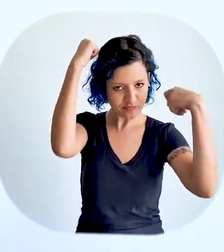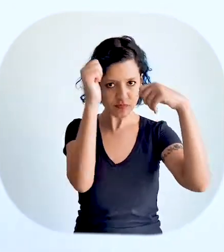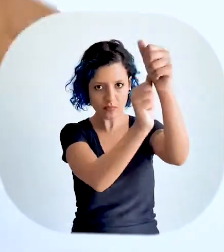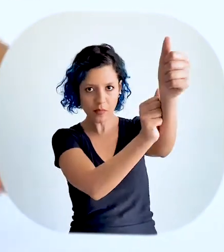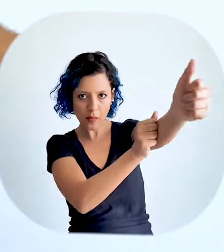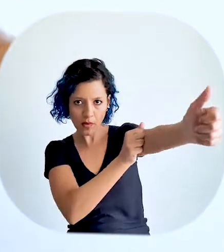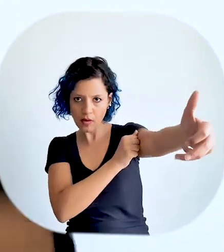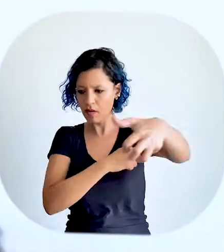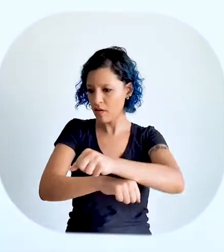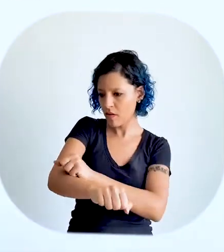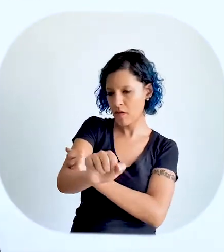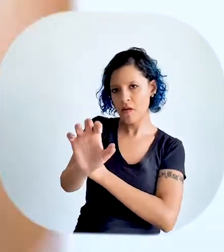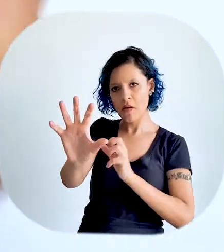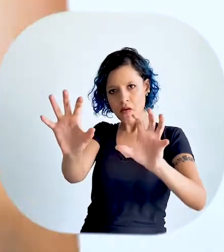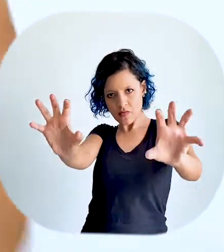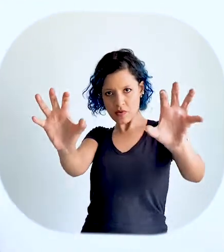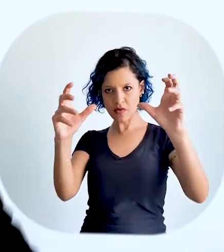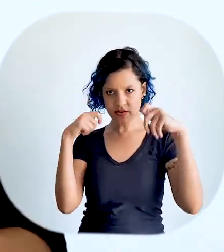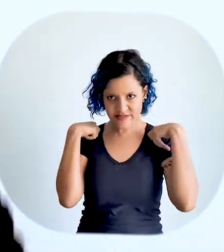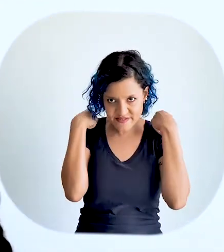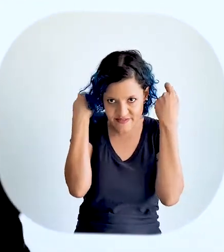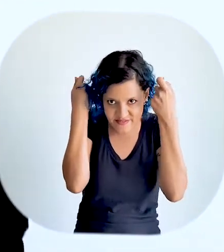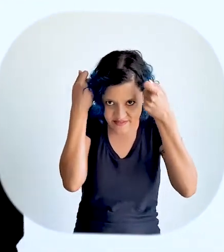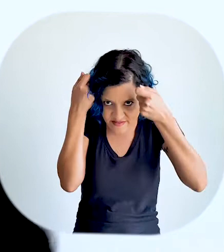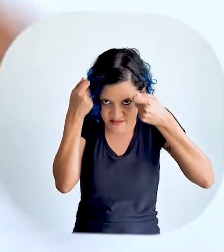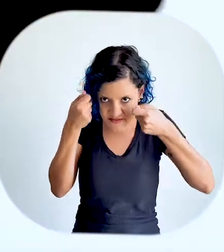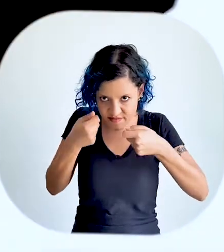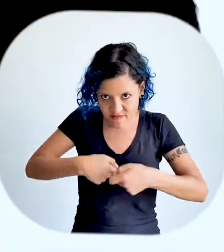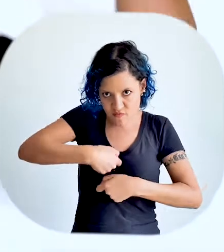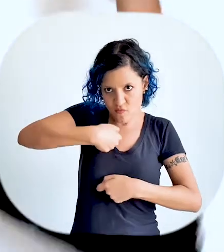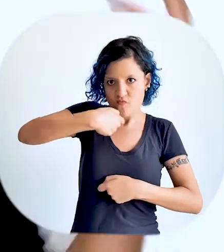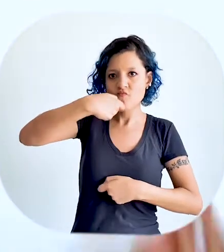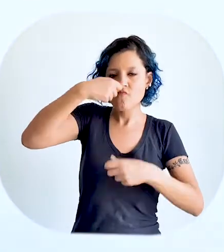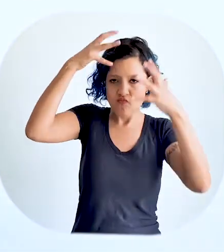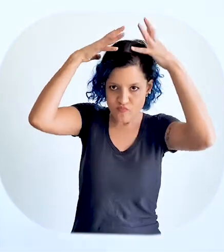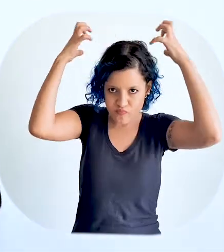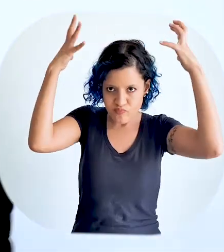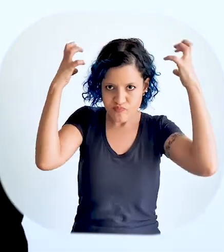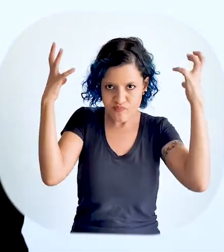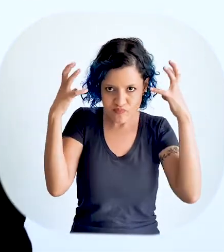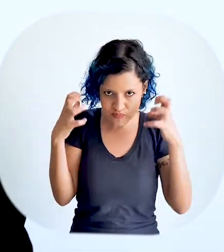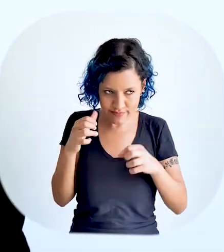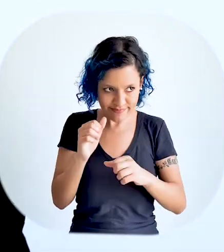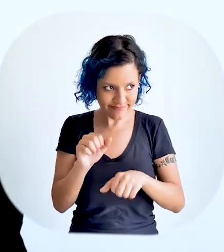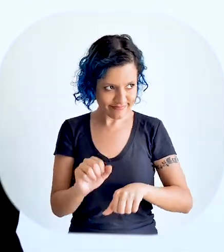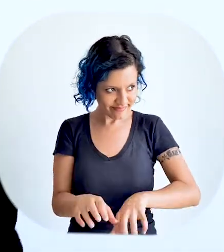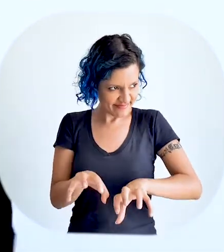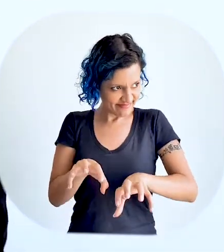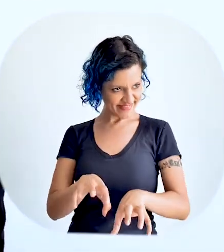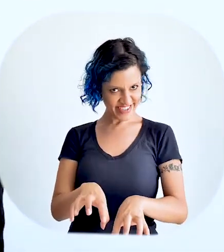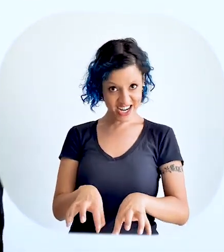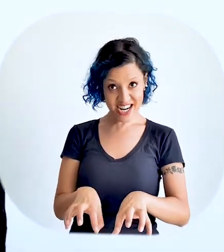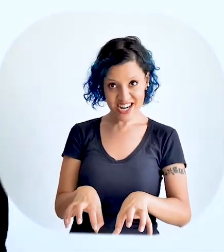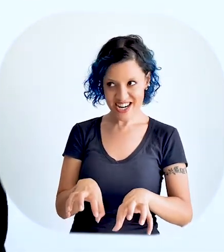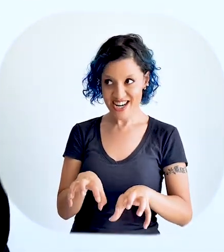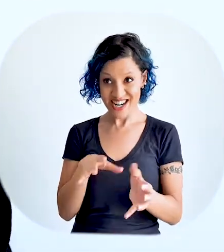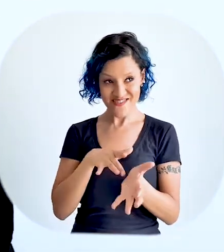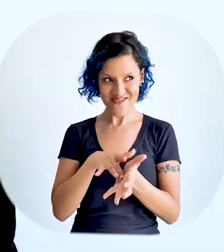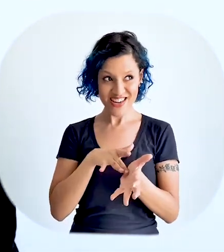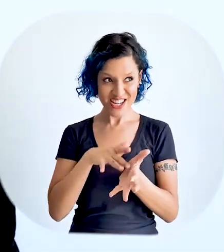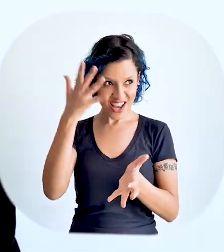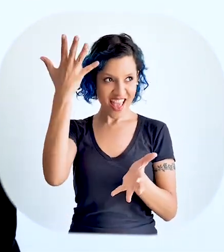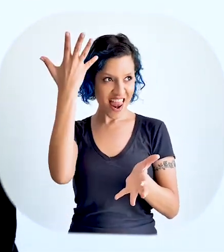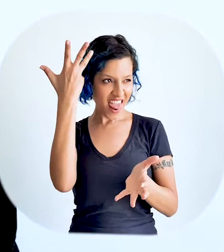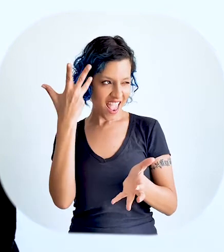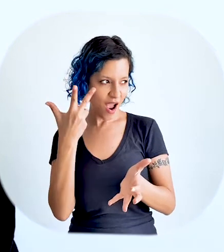braço, vestiu o outro braço, vestiu o pé, fechou o zíper, penteou a juba e disse: eu já tô me sentindo